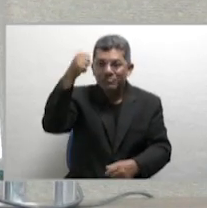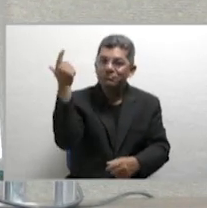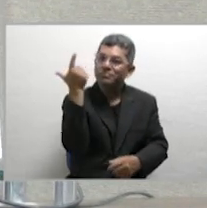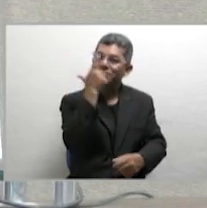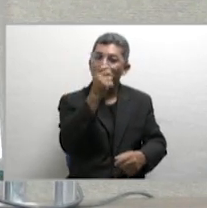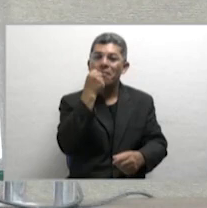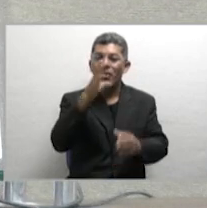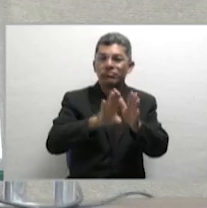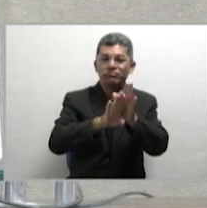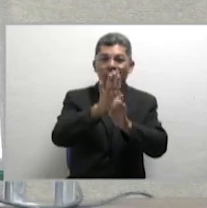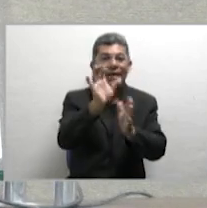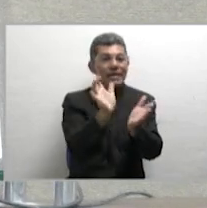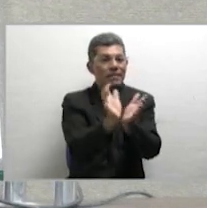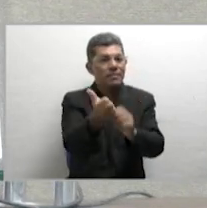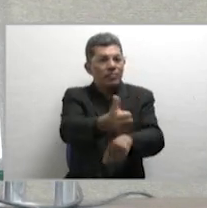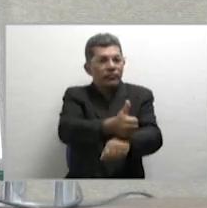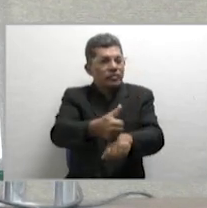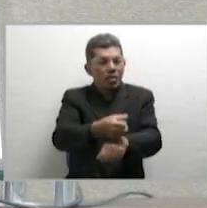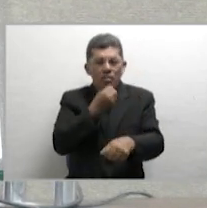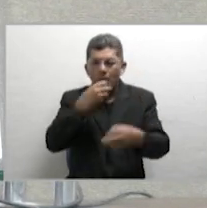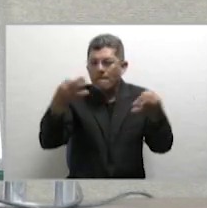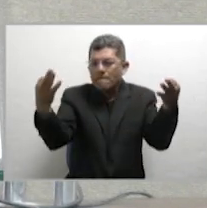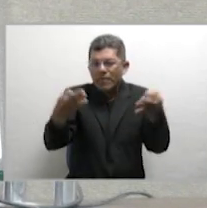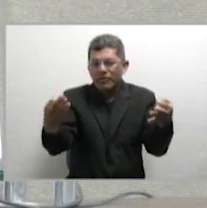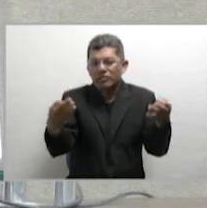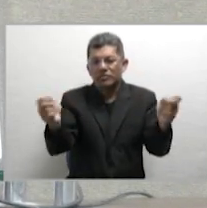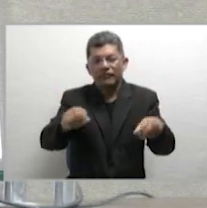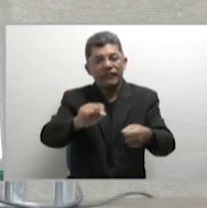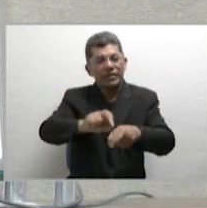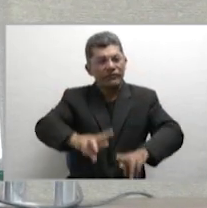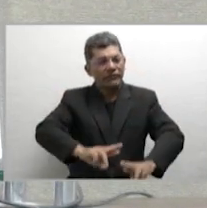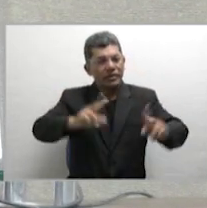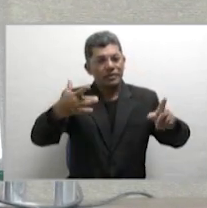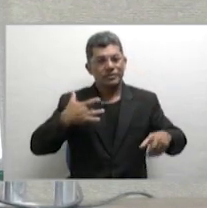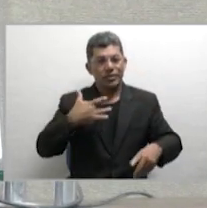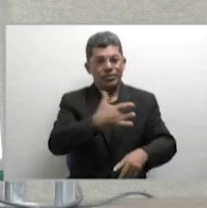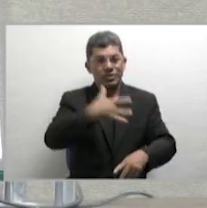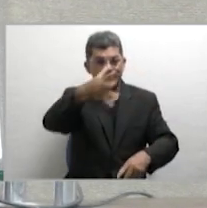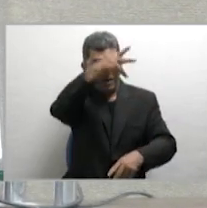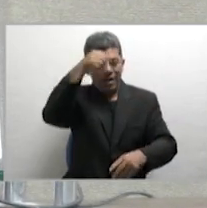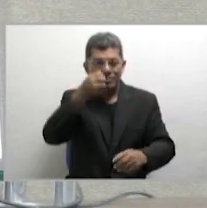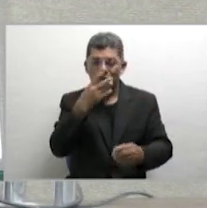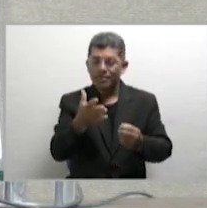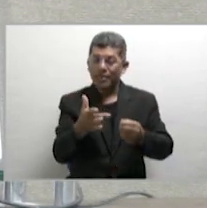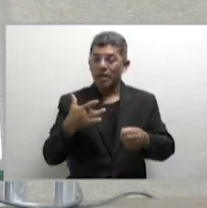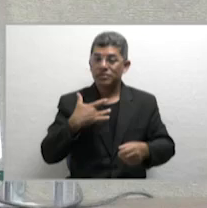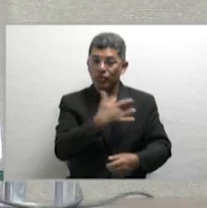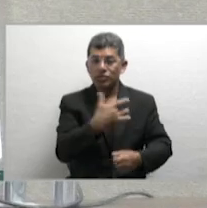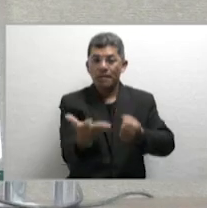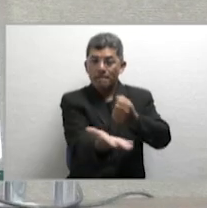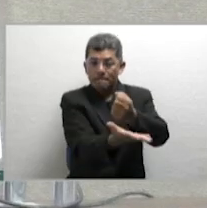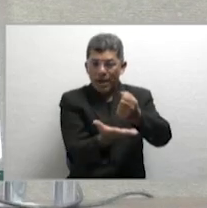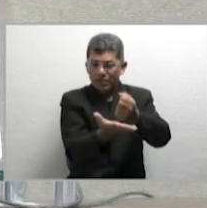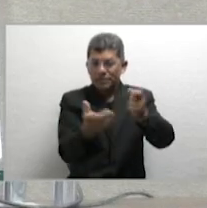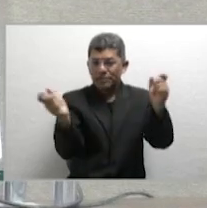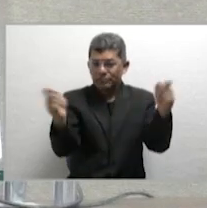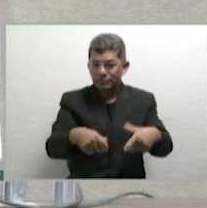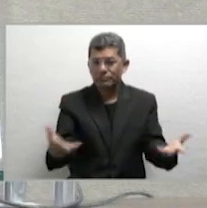daquela equipe maravilhosa da Censa faz a diferença para que a saúde pública de Manaus, saúde básica, tenha